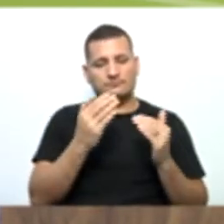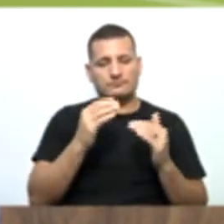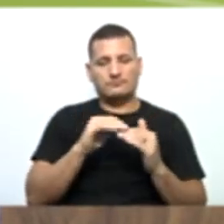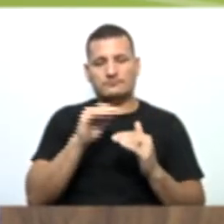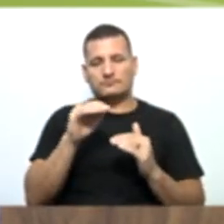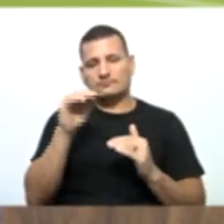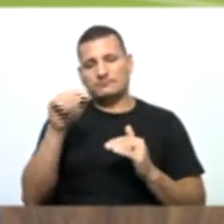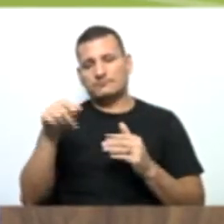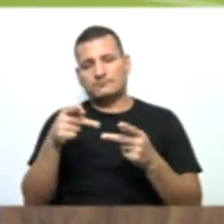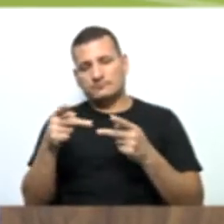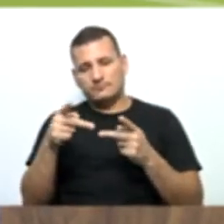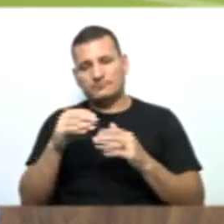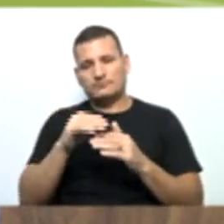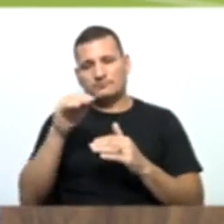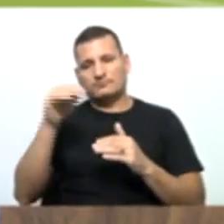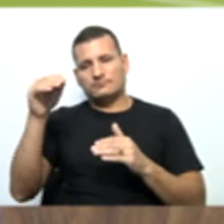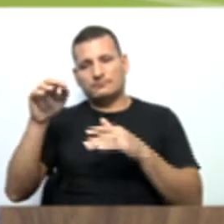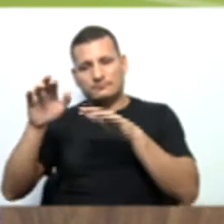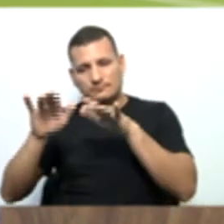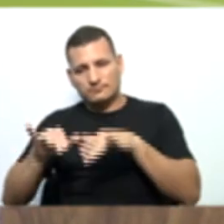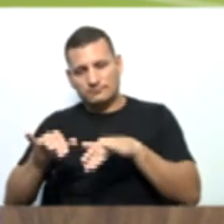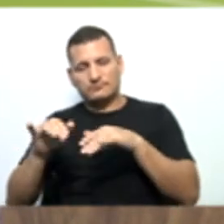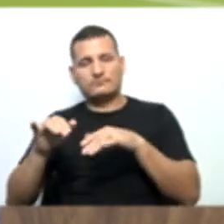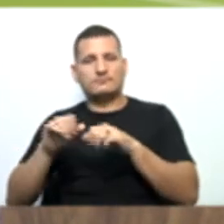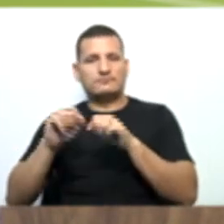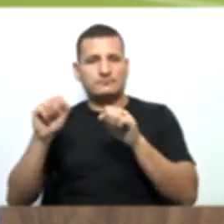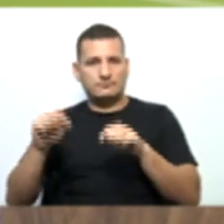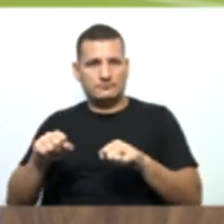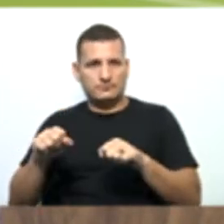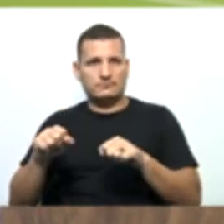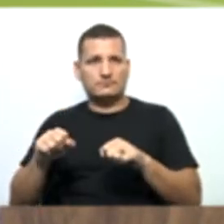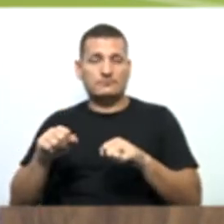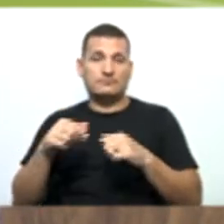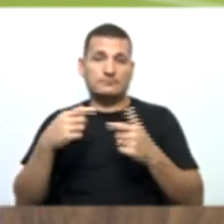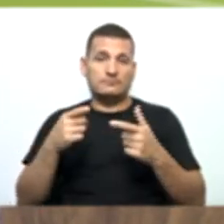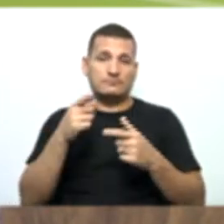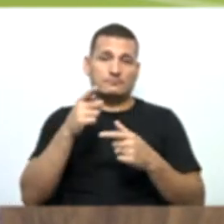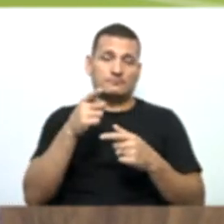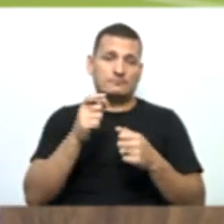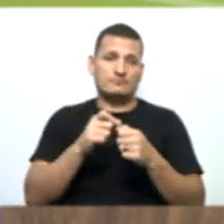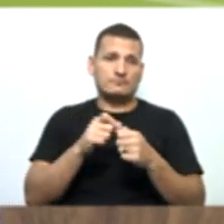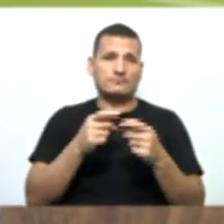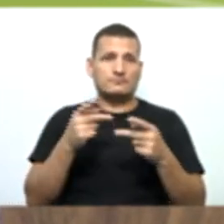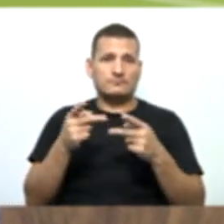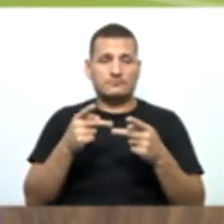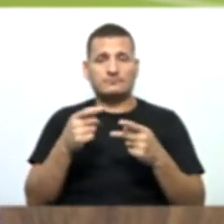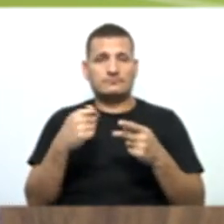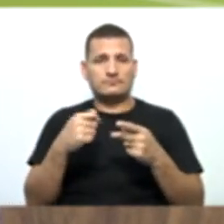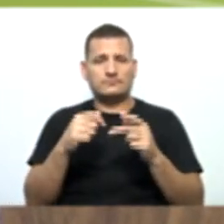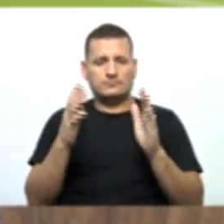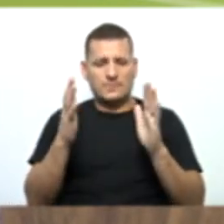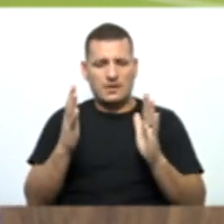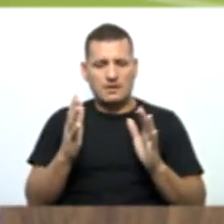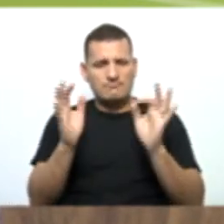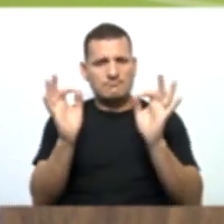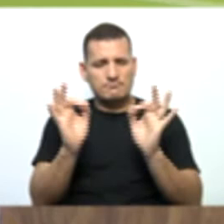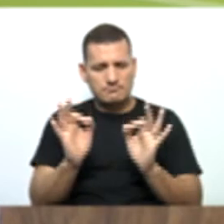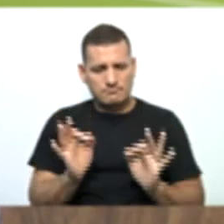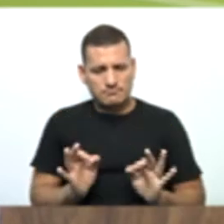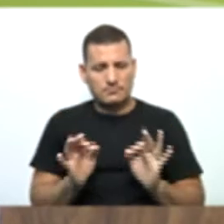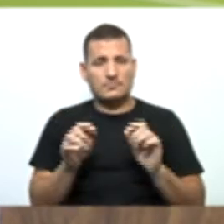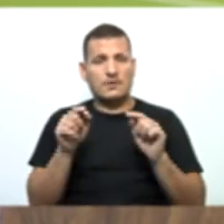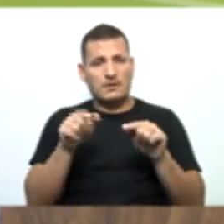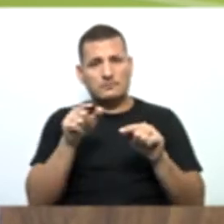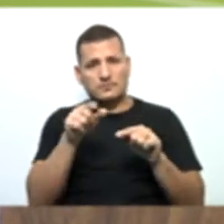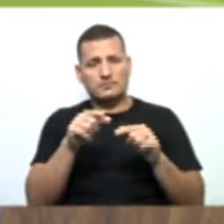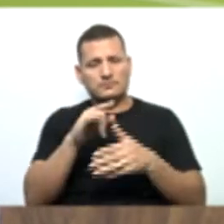projeto. Quando você vai fazer o seu projeto, você vai fazer aquele esquema, vai produzir ele todinho. Então, é ali que você